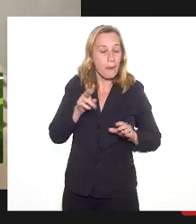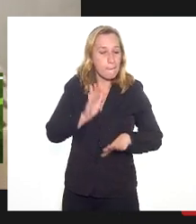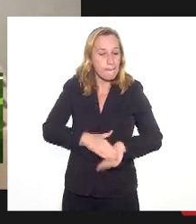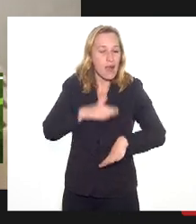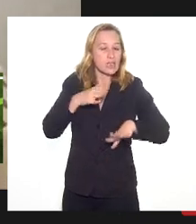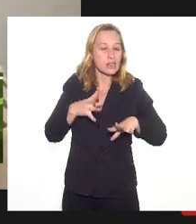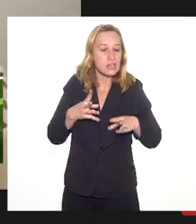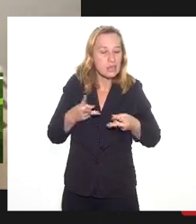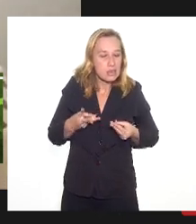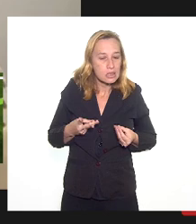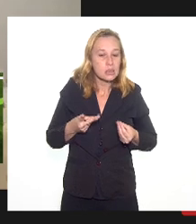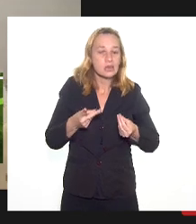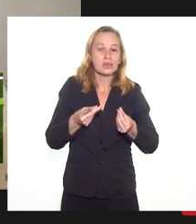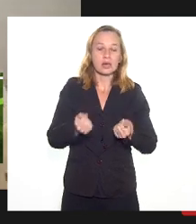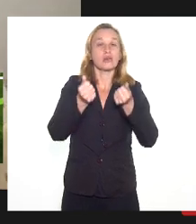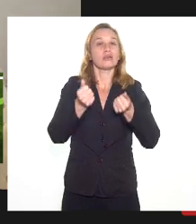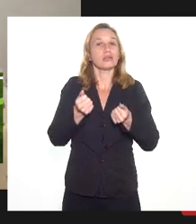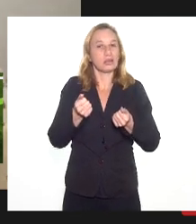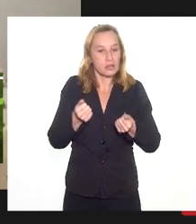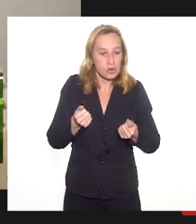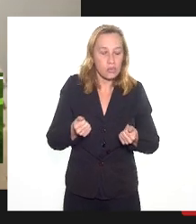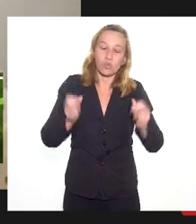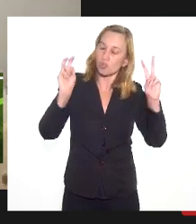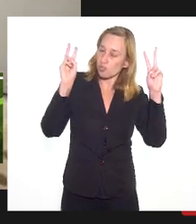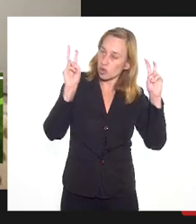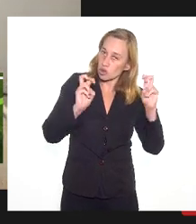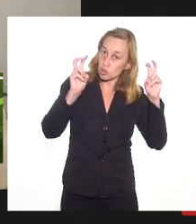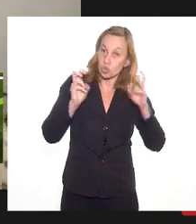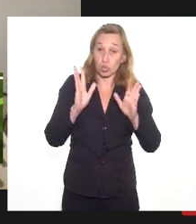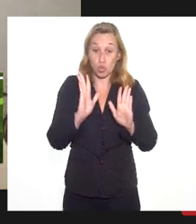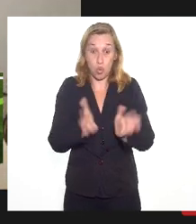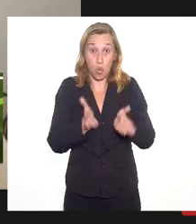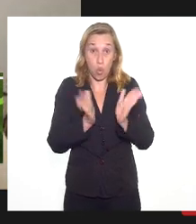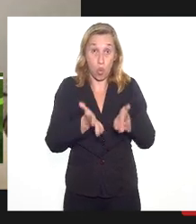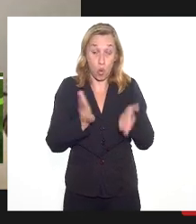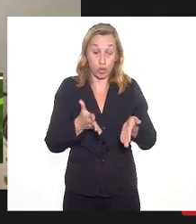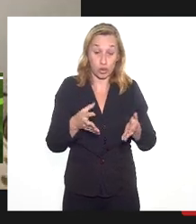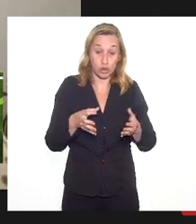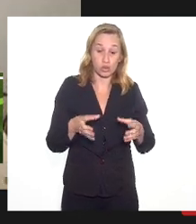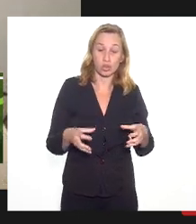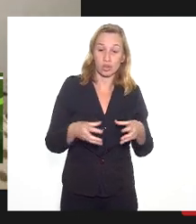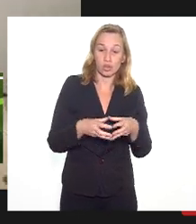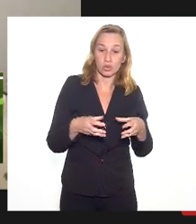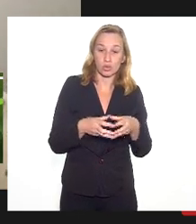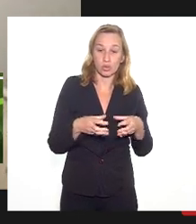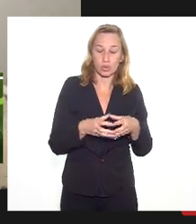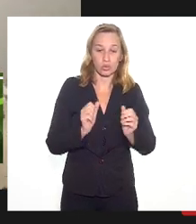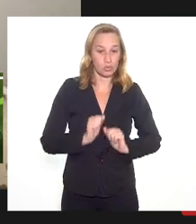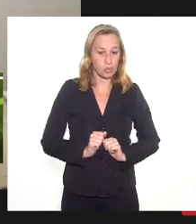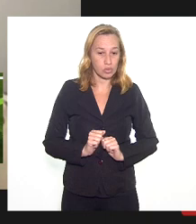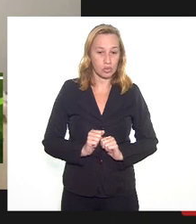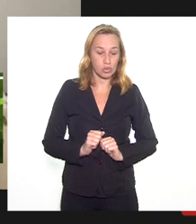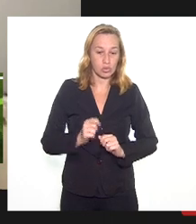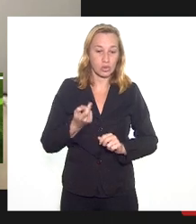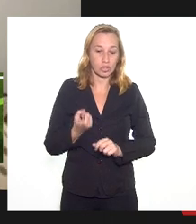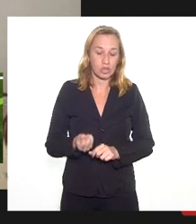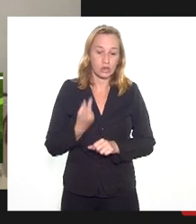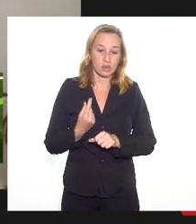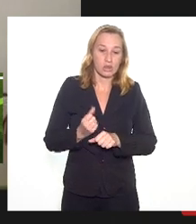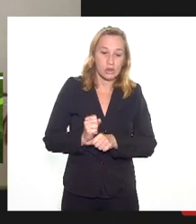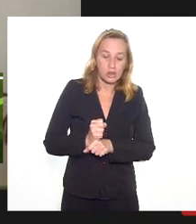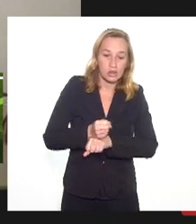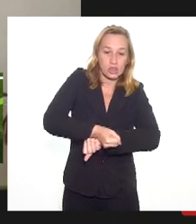mais sensível à situação hoje das comunidades e povos quilombolas,